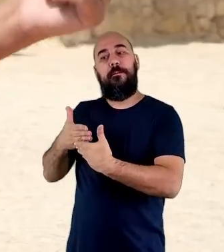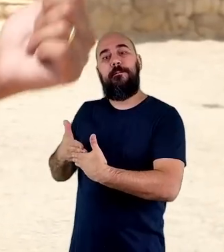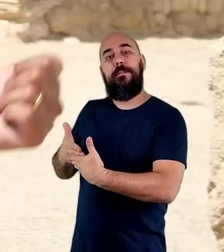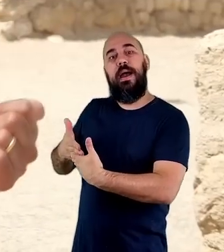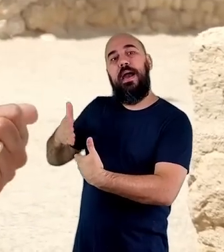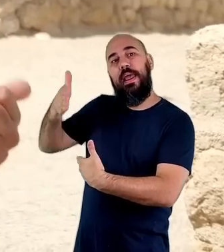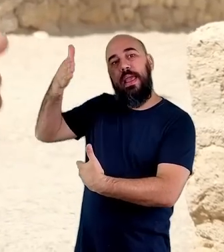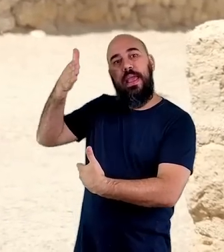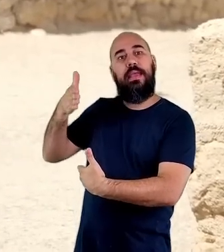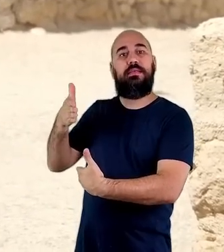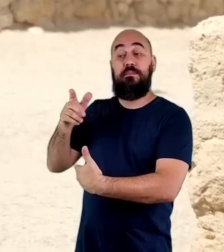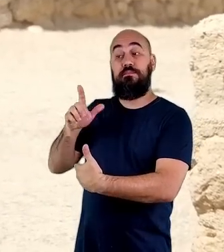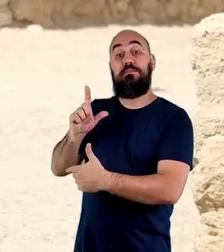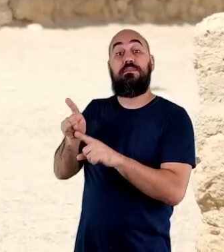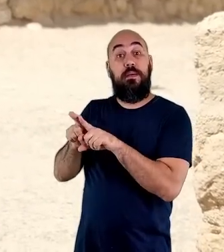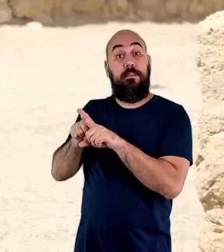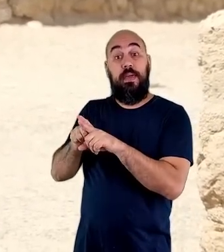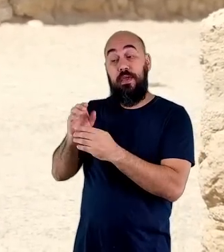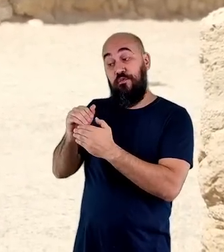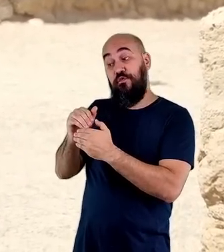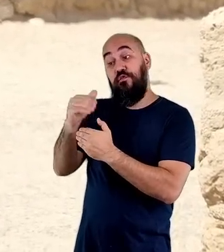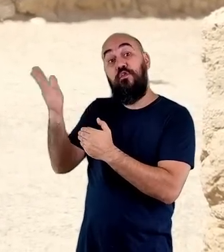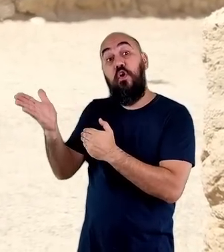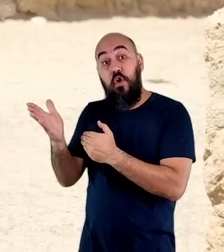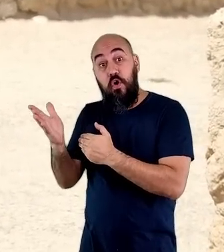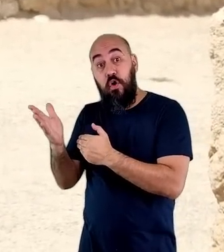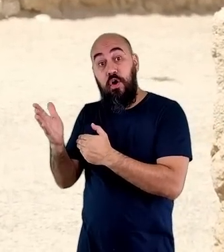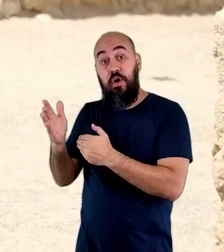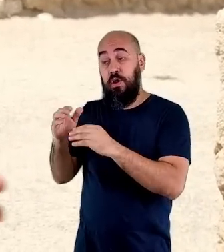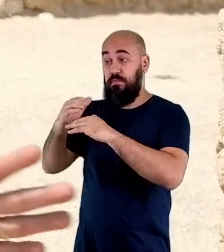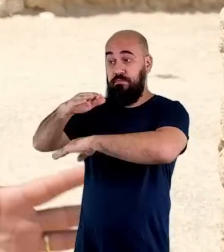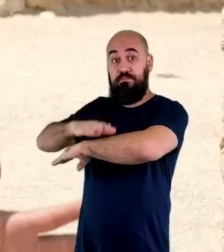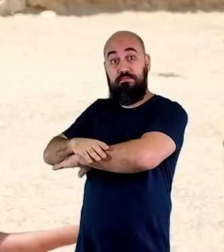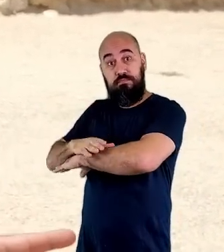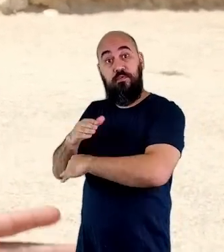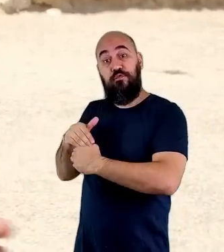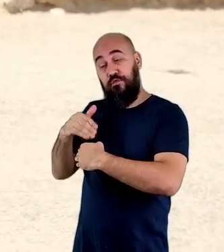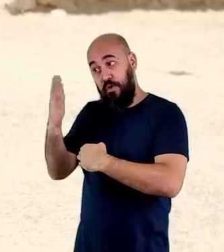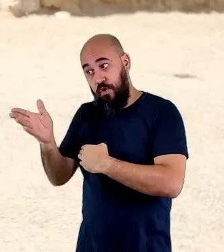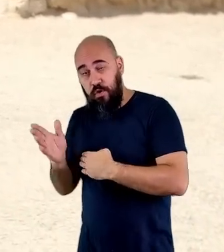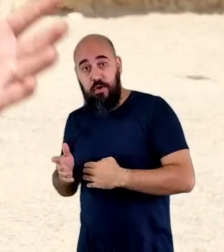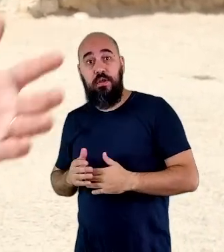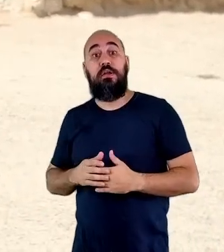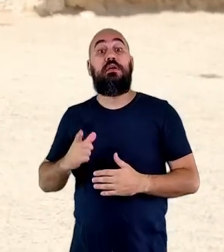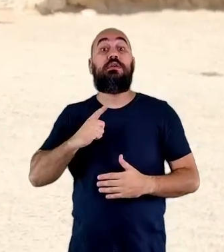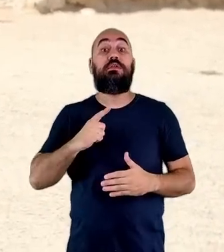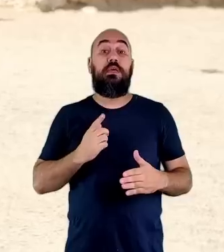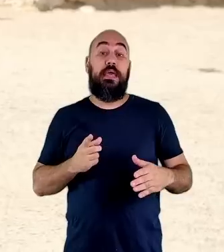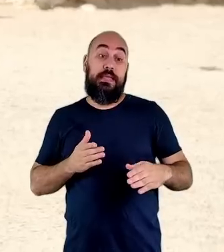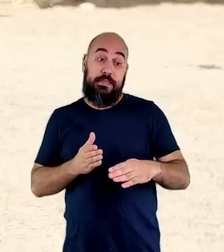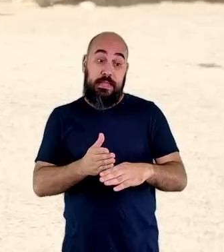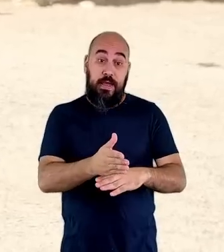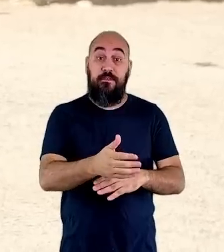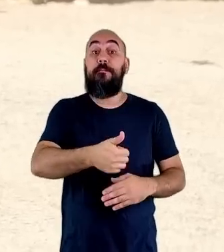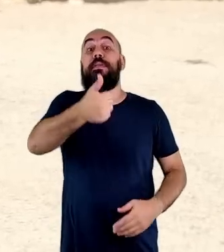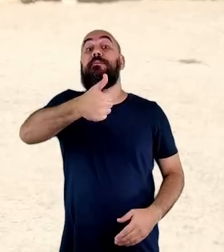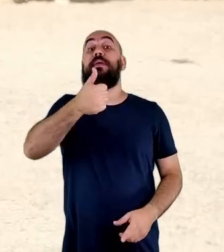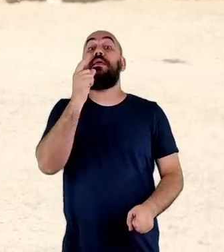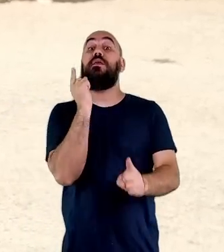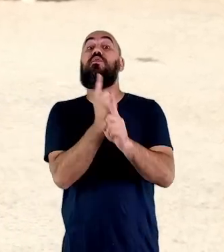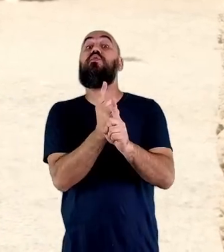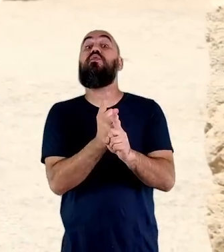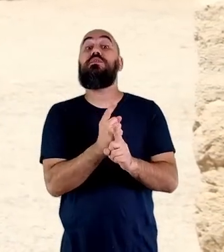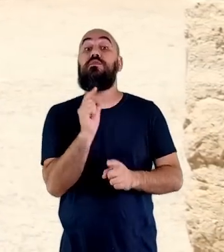muro externo. Quando a pessoa entrava aqui na casa, a primeira coisa que ele dava conta, a primeira coisa que ele